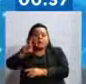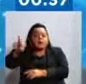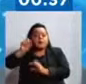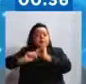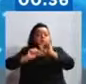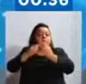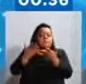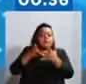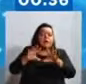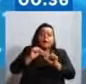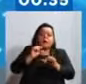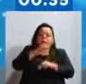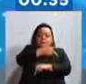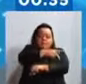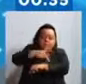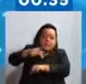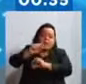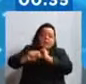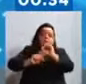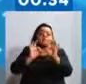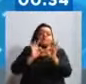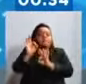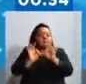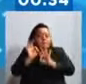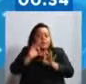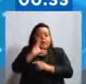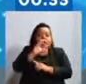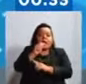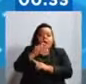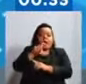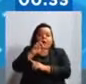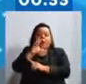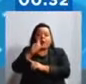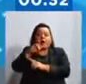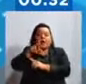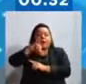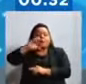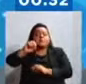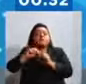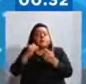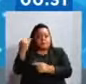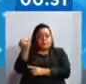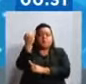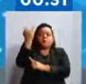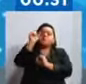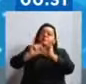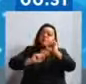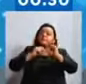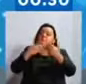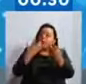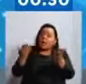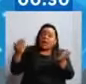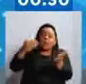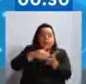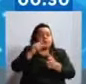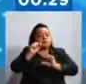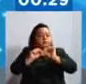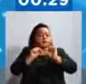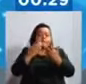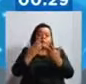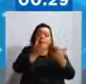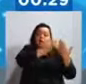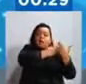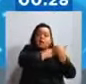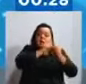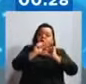Além de recuperar, fazer as manutenções. A questão do calcário é importante, porque os pequenos produtores pagaram no ano passado e até hoje não tiveram frete, que é a responsabilidade